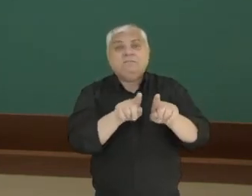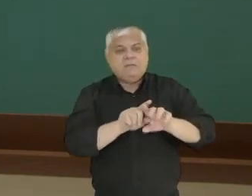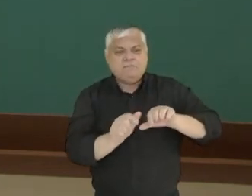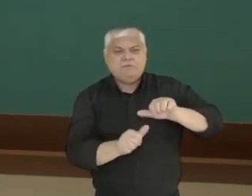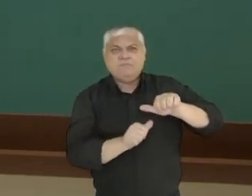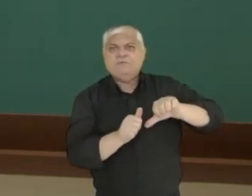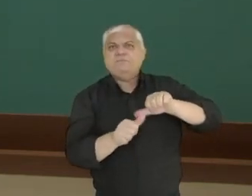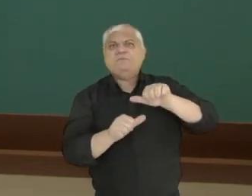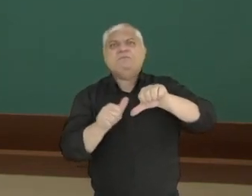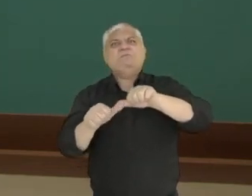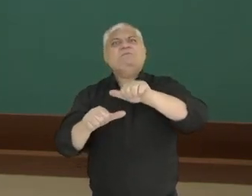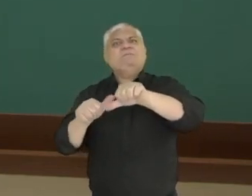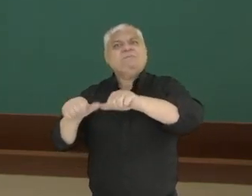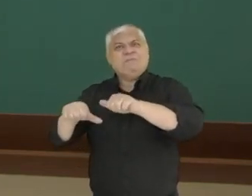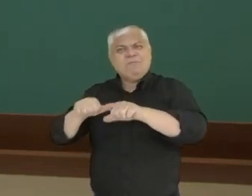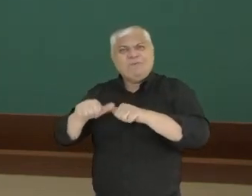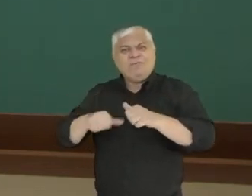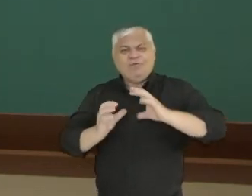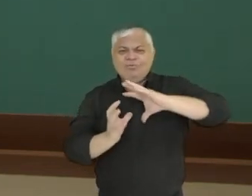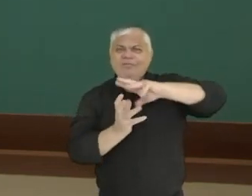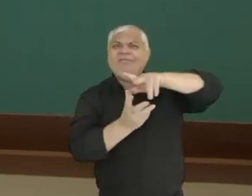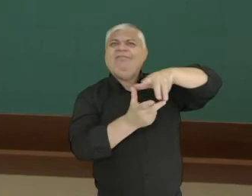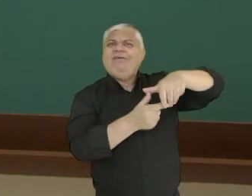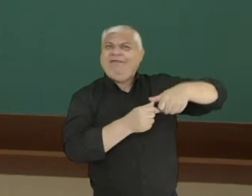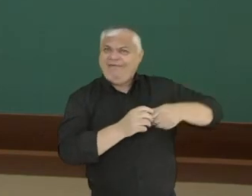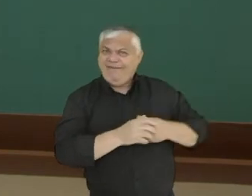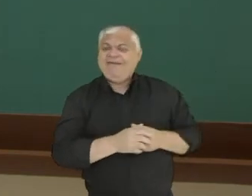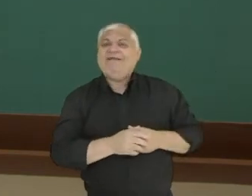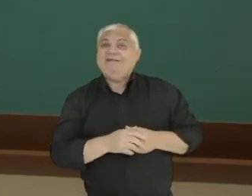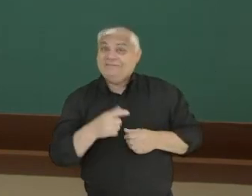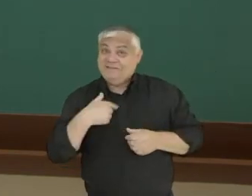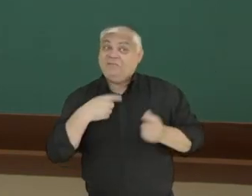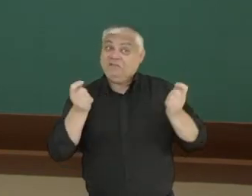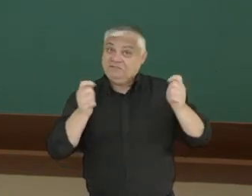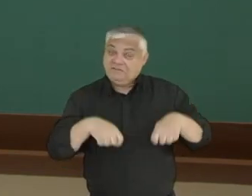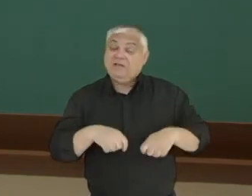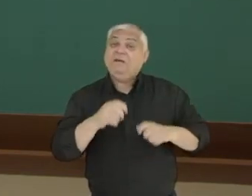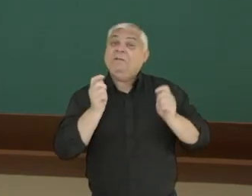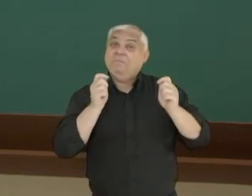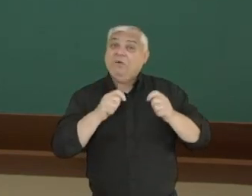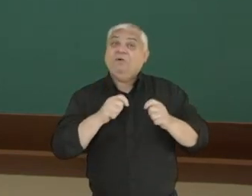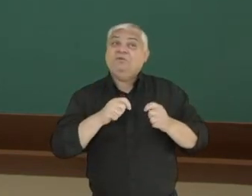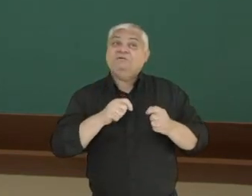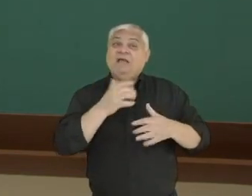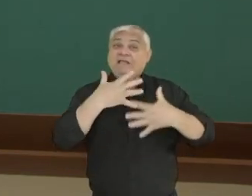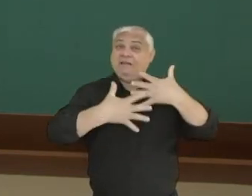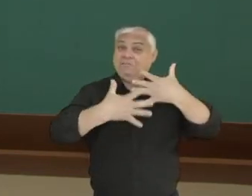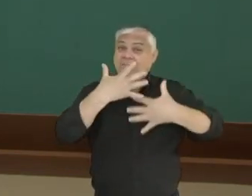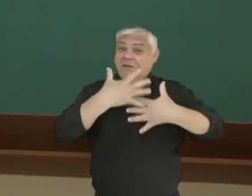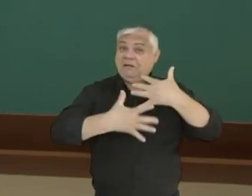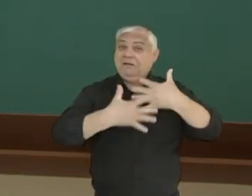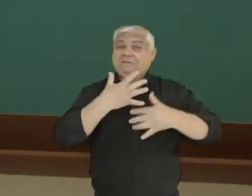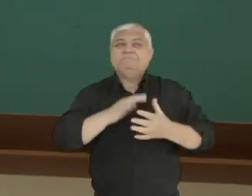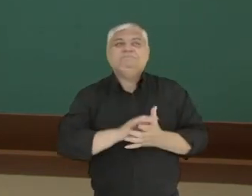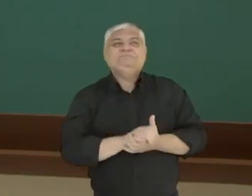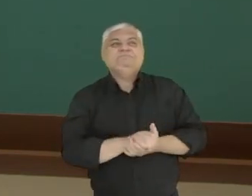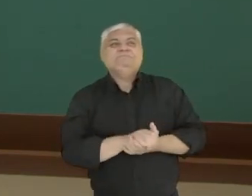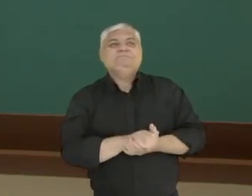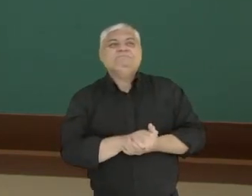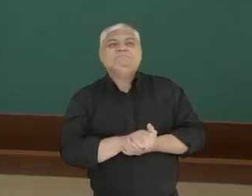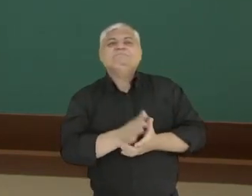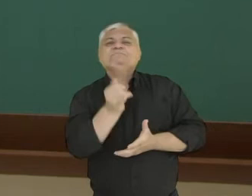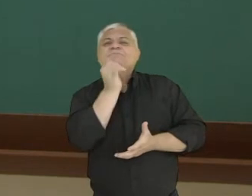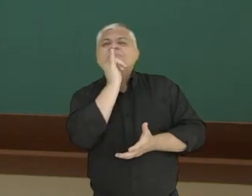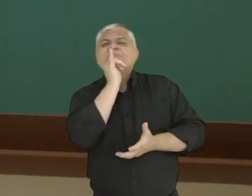modificação das paisagens e comprometendo também a biodiversidade e o meio ambiente. Aqui, ó, alguns